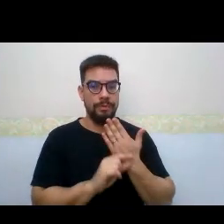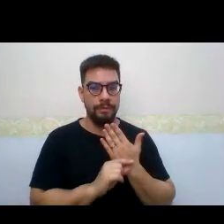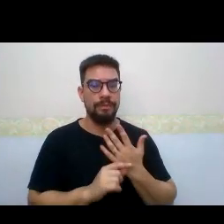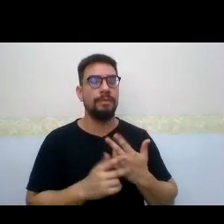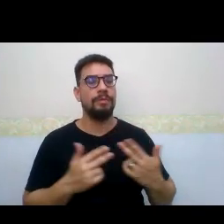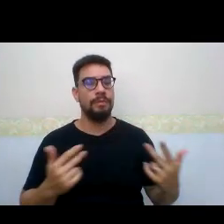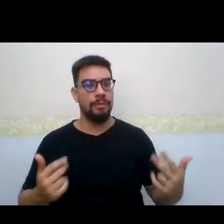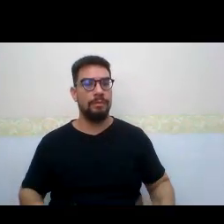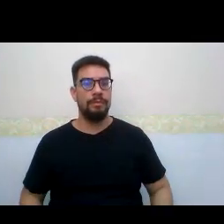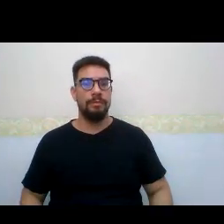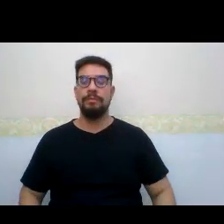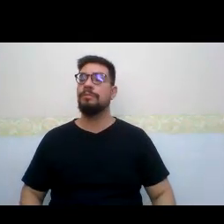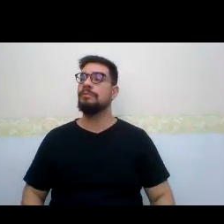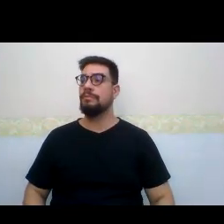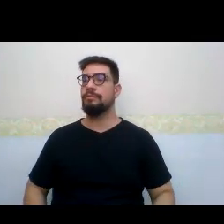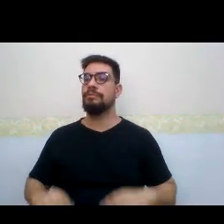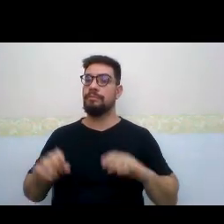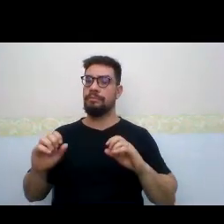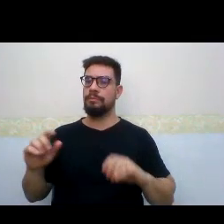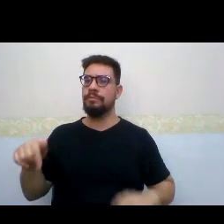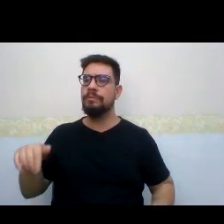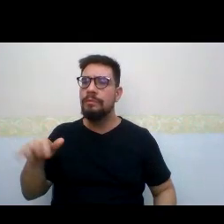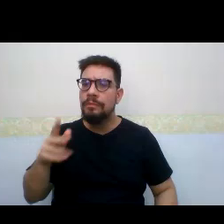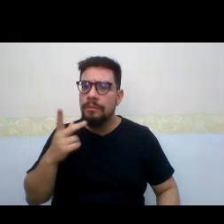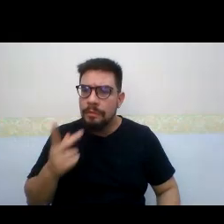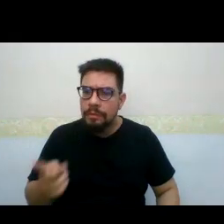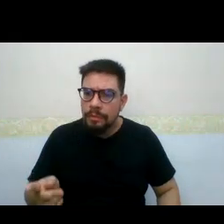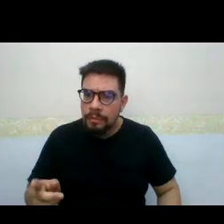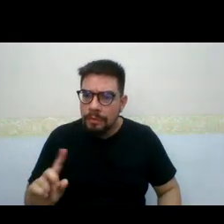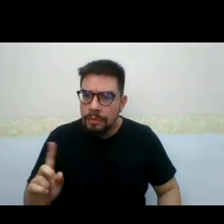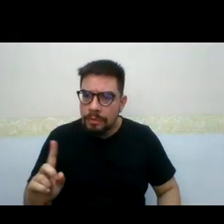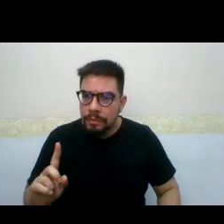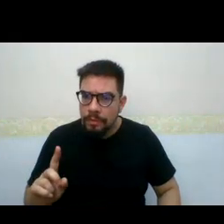Em nível superior, quem está falando? Não é a Silvia, não.